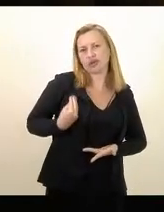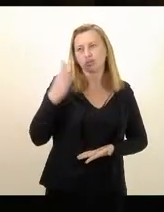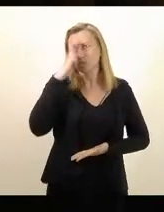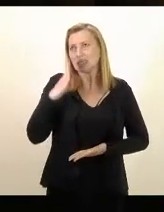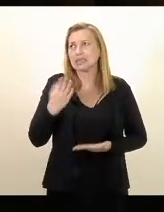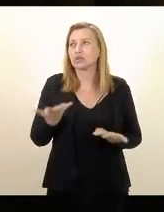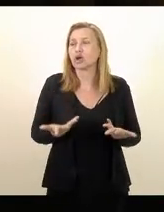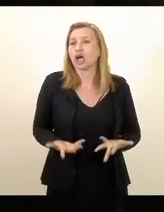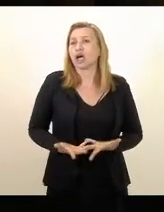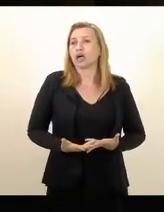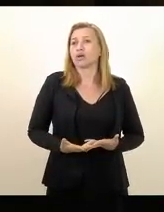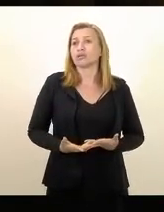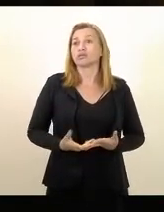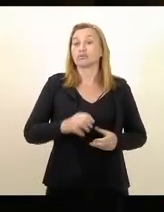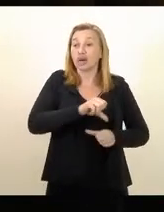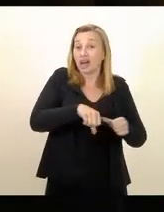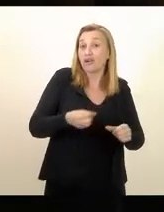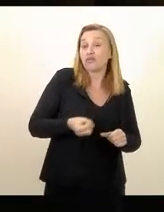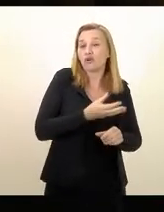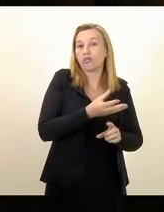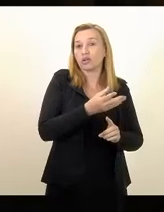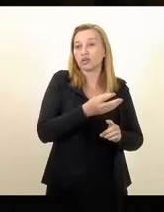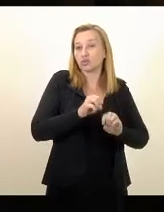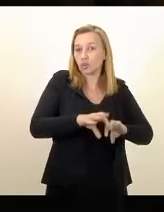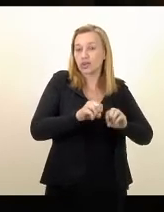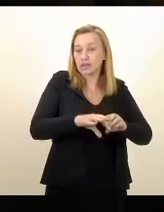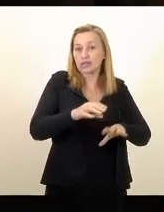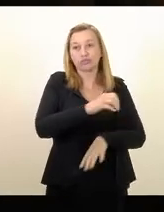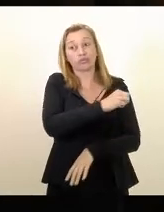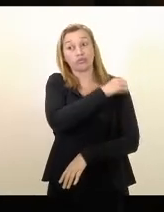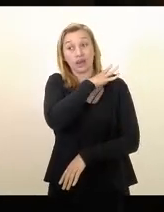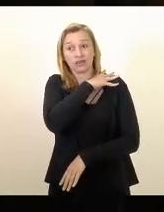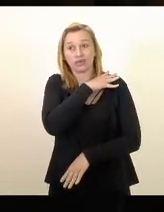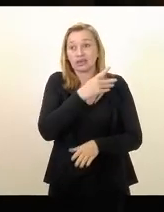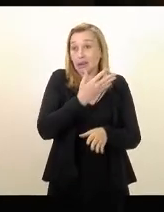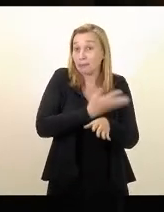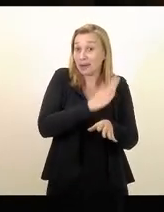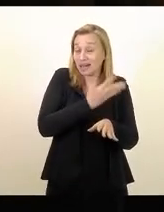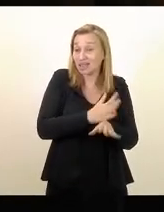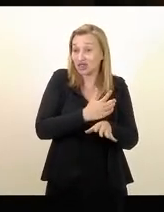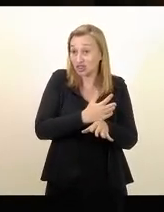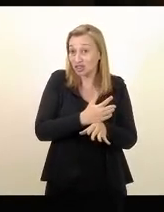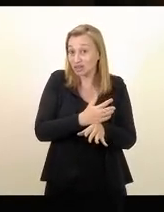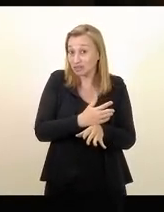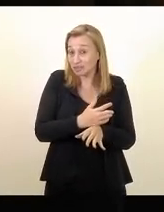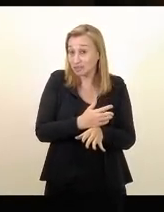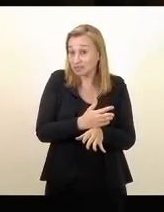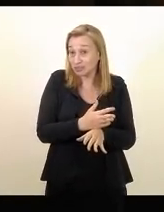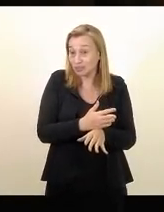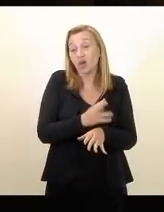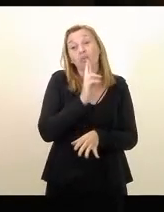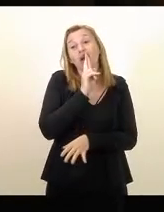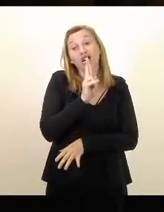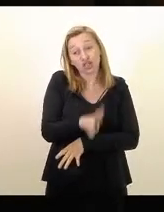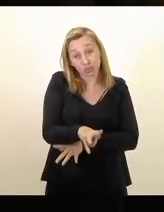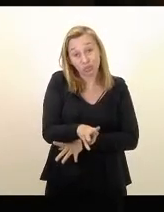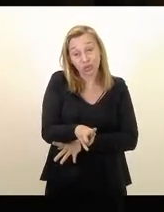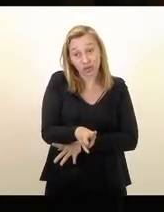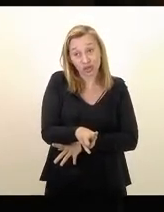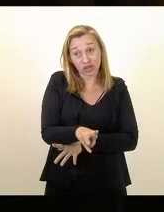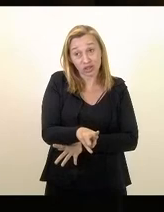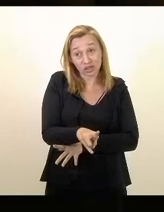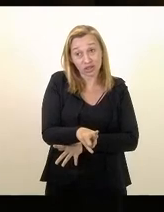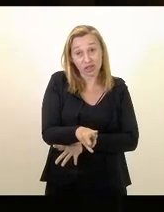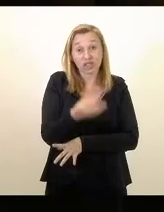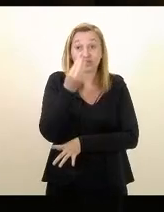uma reforma do ensino médio que é na prática claro que é na prática uma resposta e uma tentativa